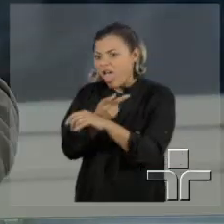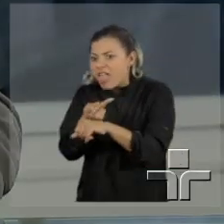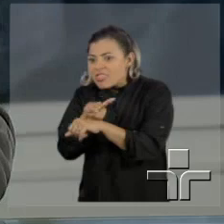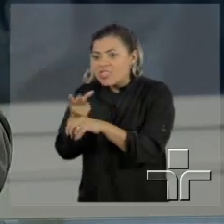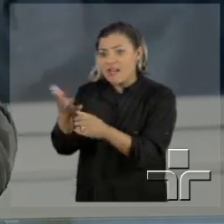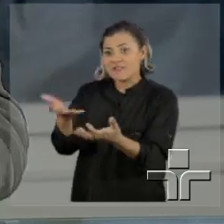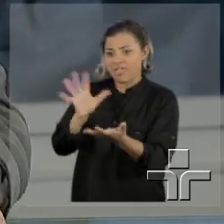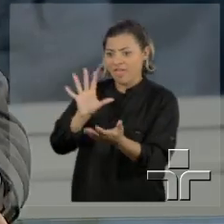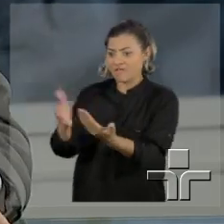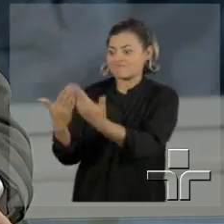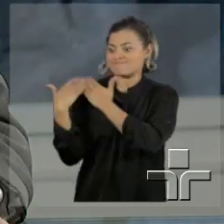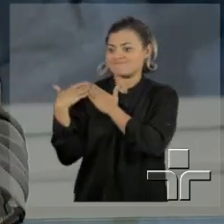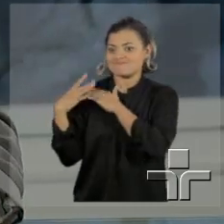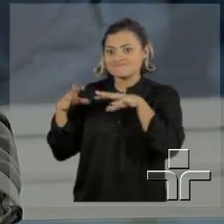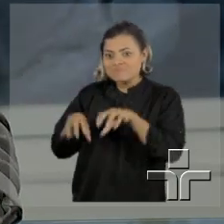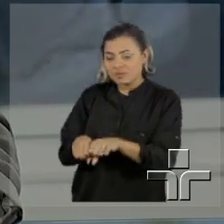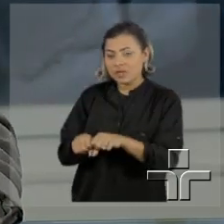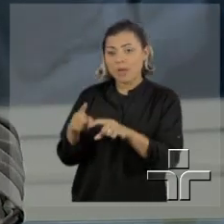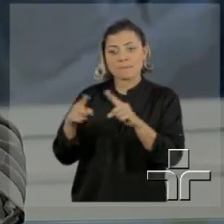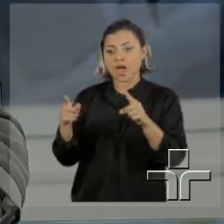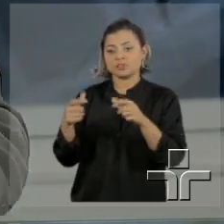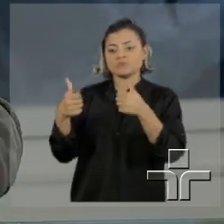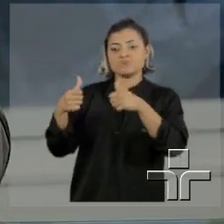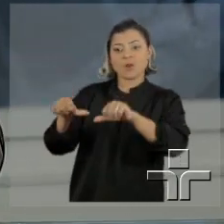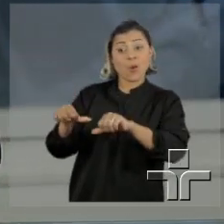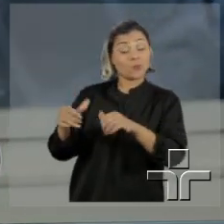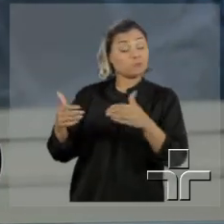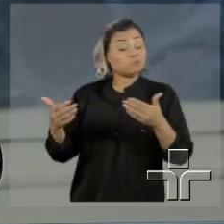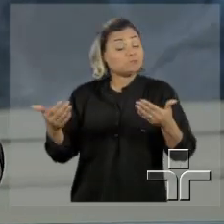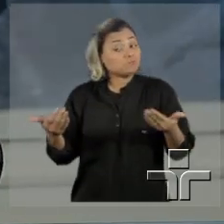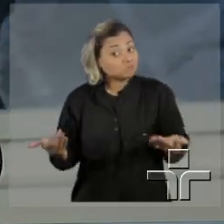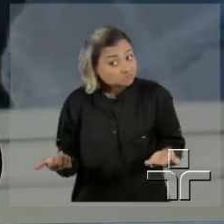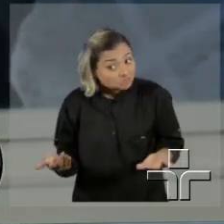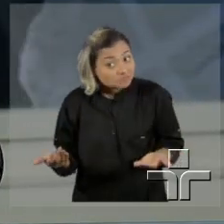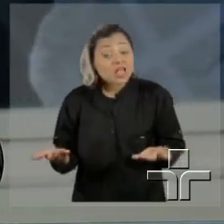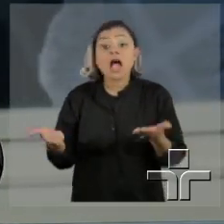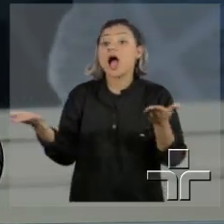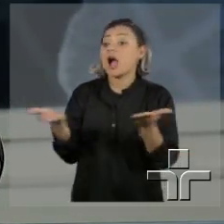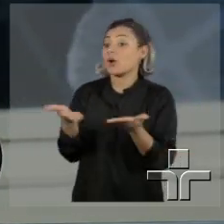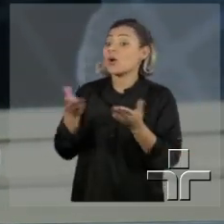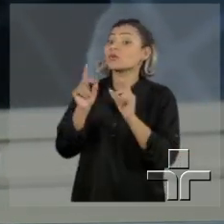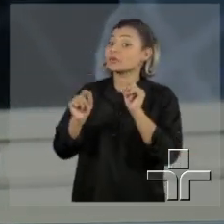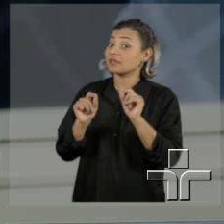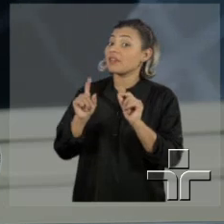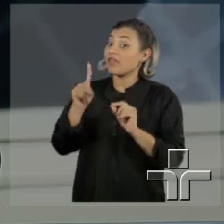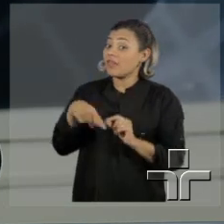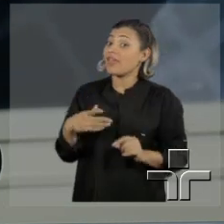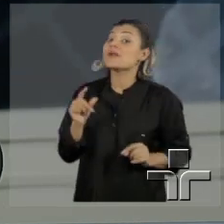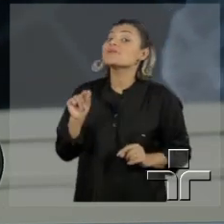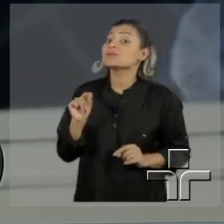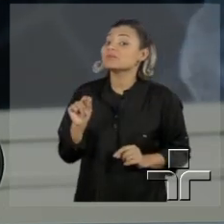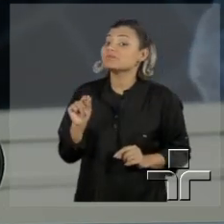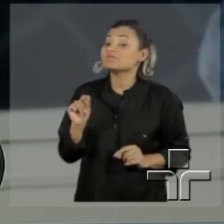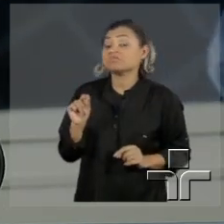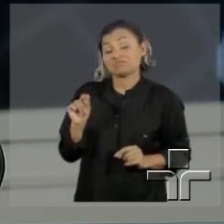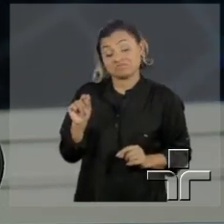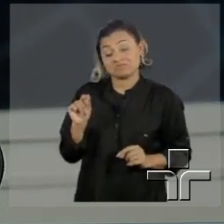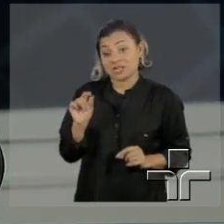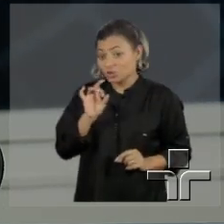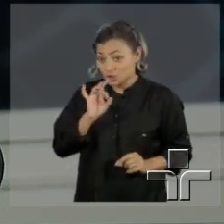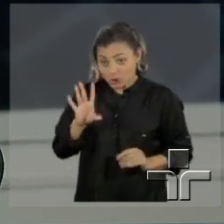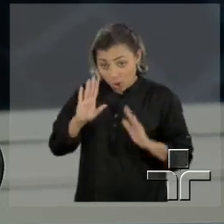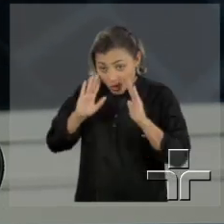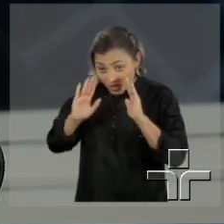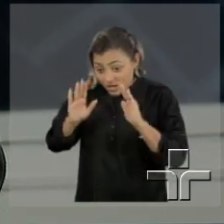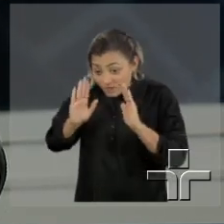no âmbito político para ficar com ele, acabou não ficando. E a grande questão é justamente essa, né? Quer dizer, não é apenas a questão do